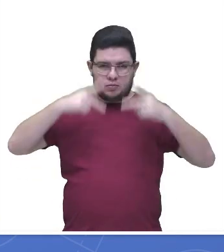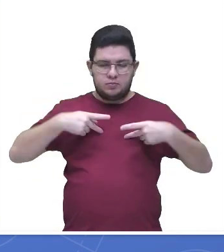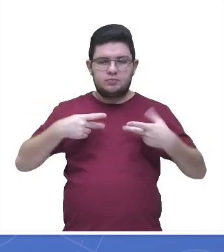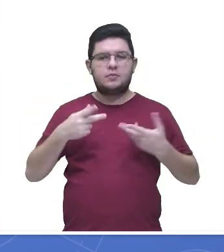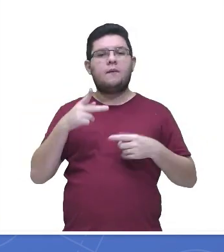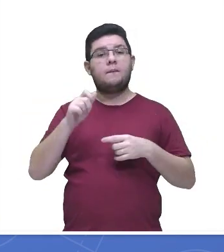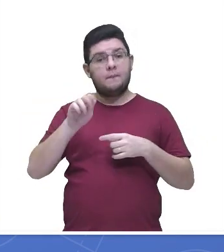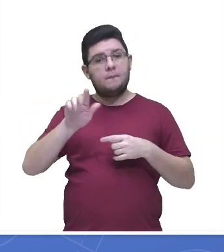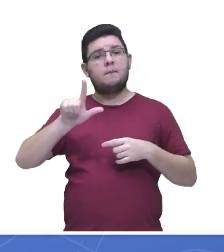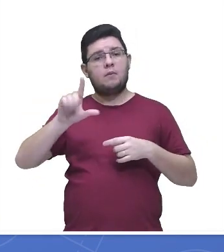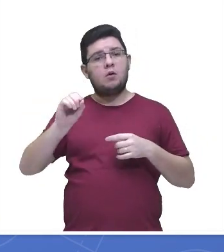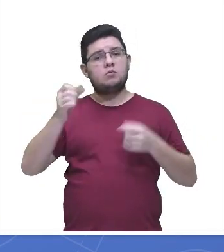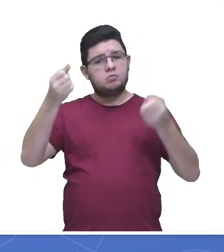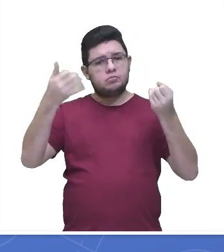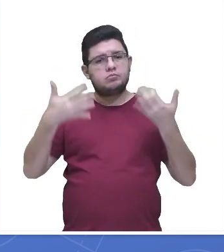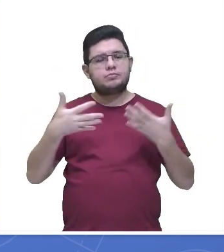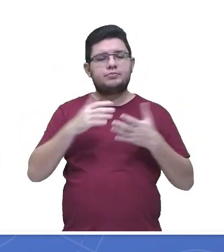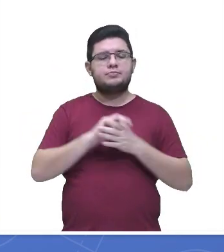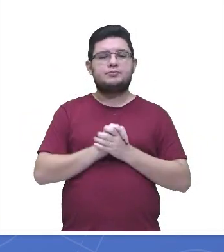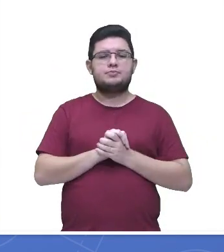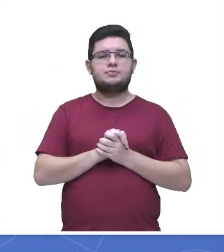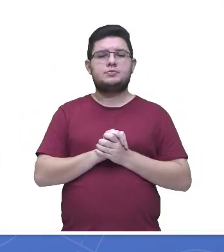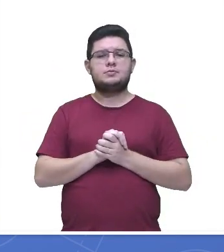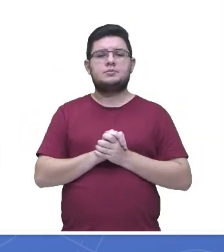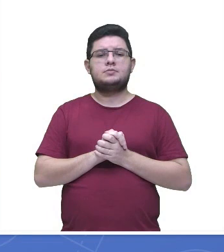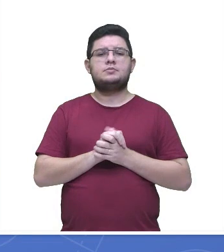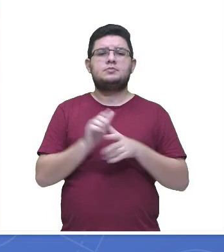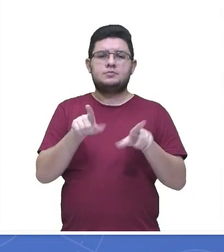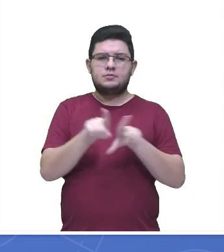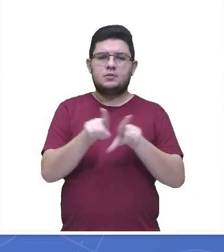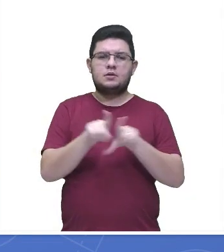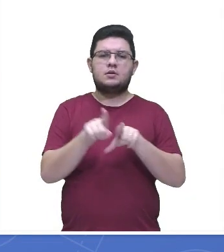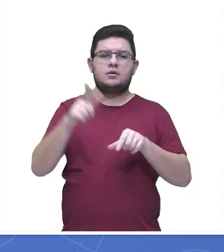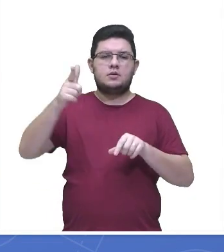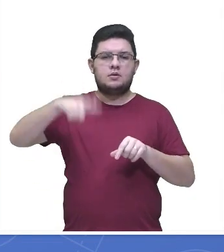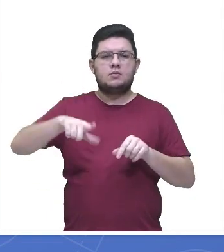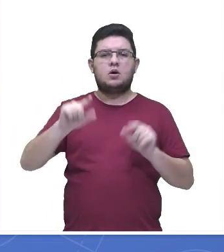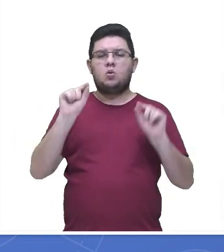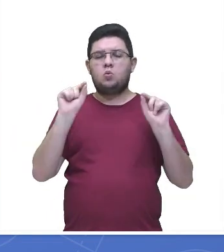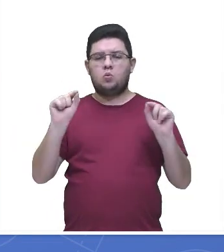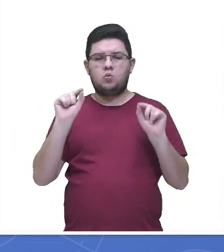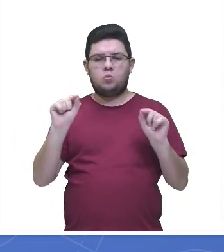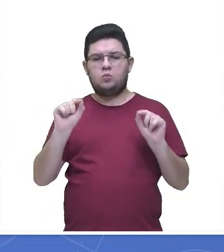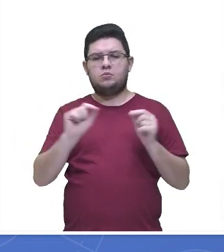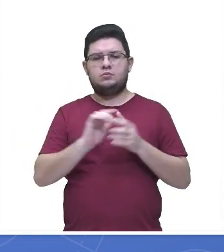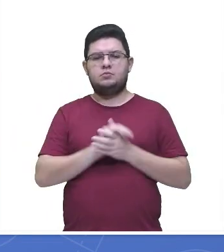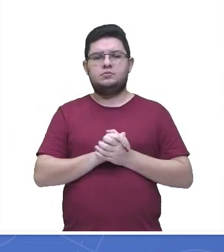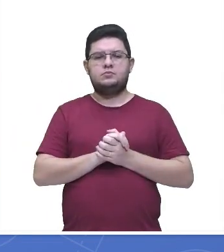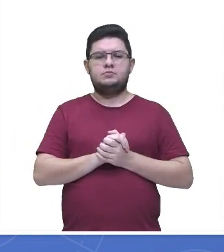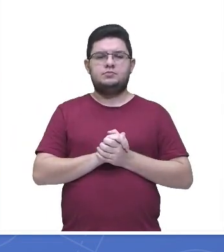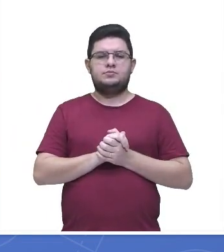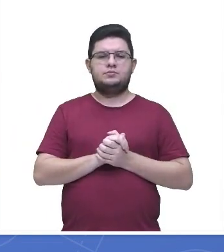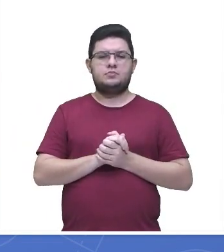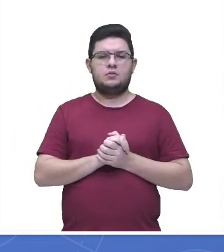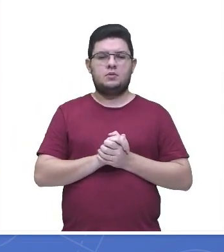a sua colaboração. E aí nós temos aqui, quem mais? Vamos ver.